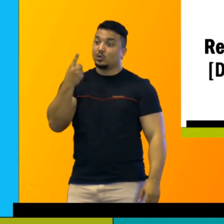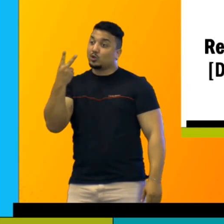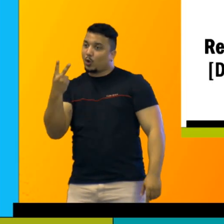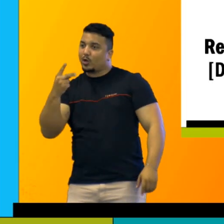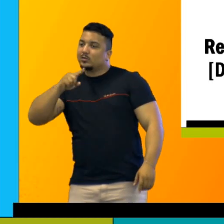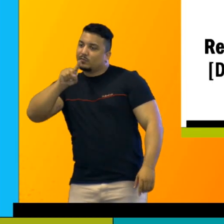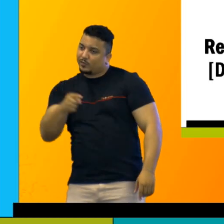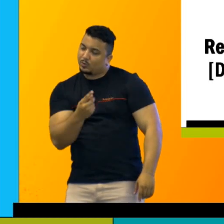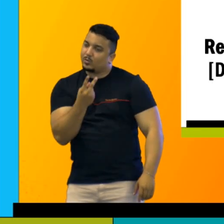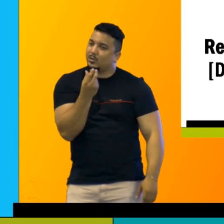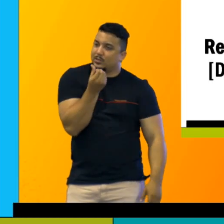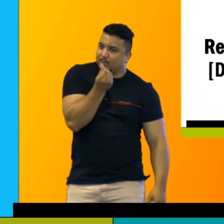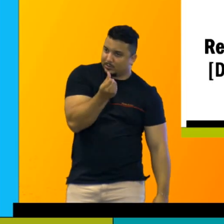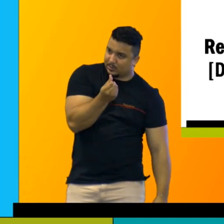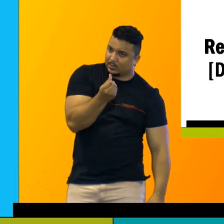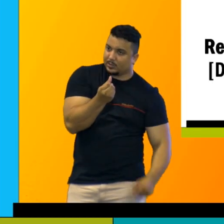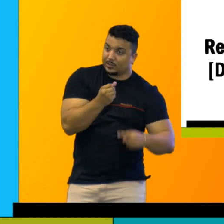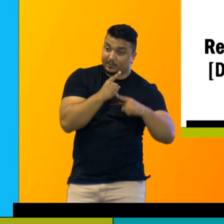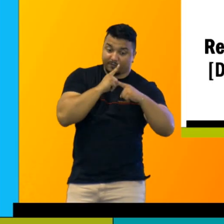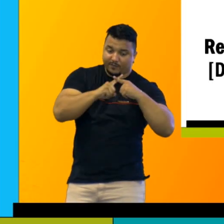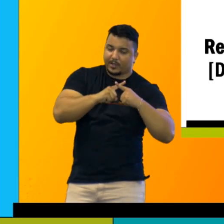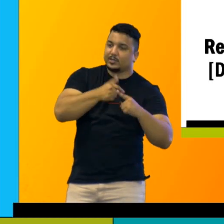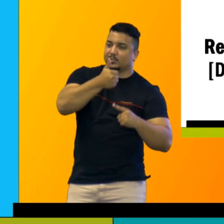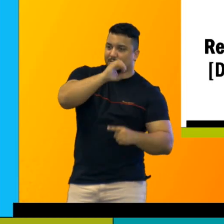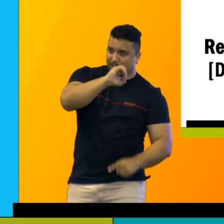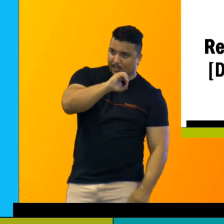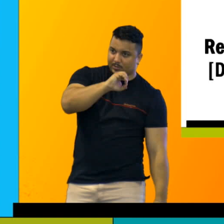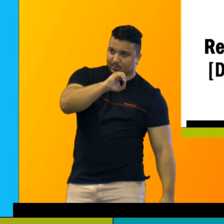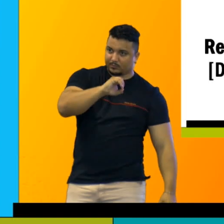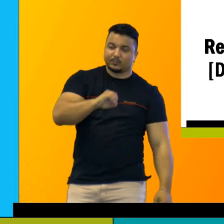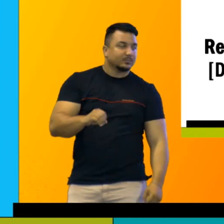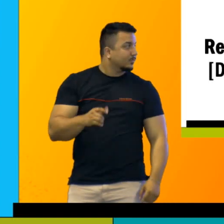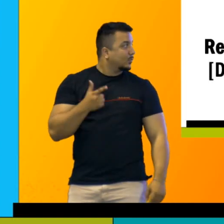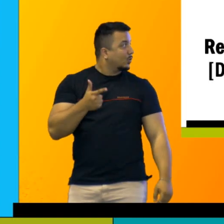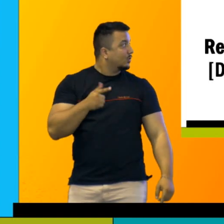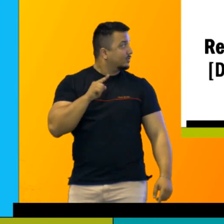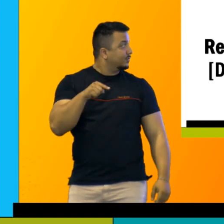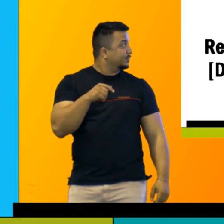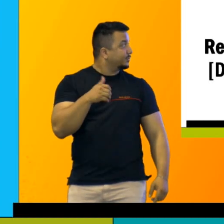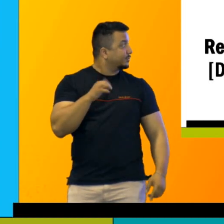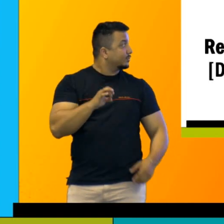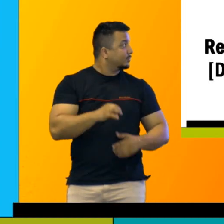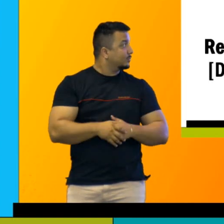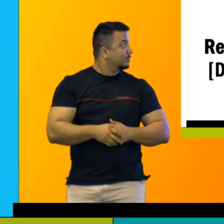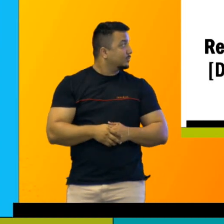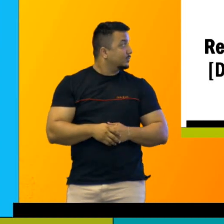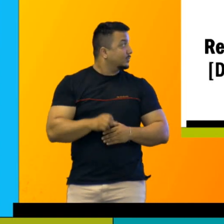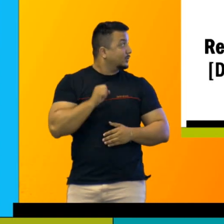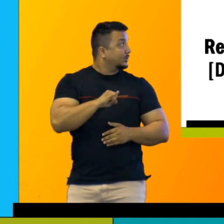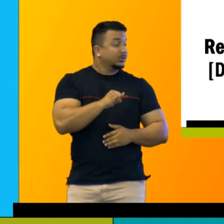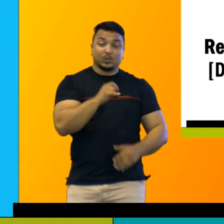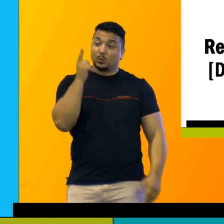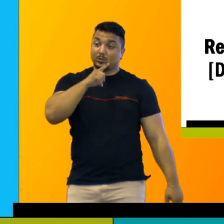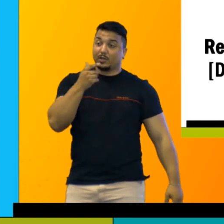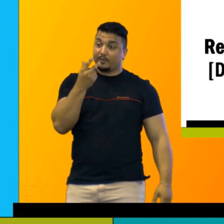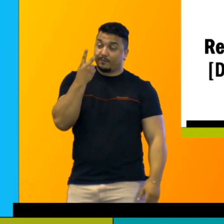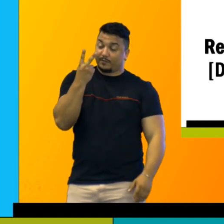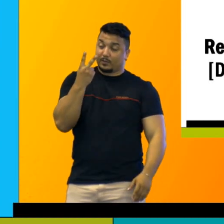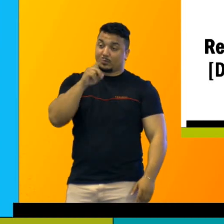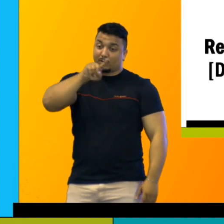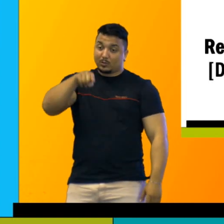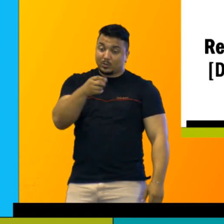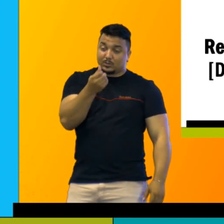2,6. 2,6. Se eu botar a vírgula aqui, aí